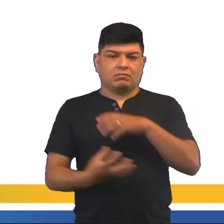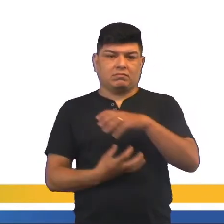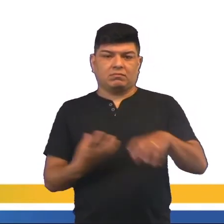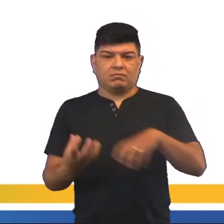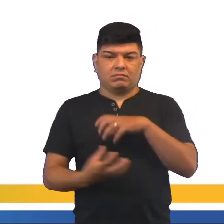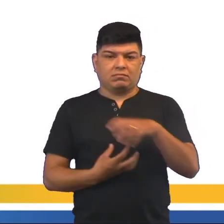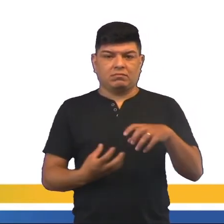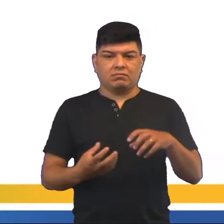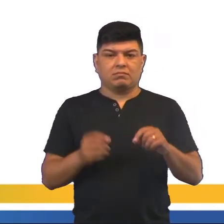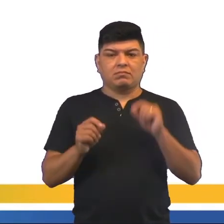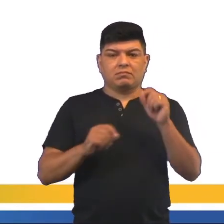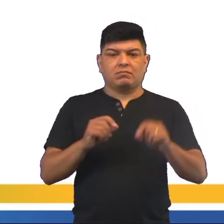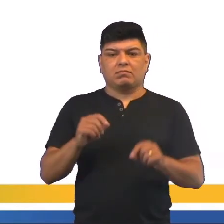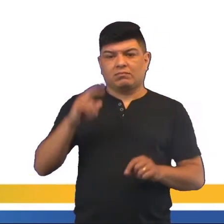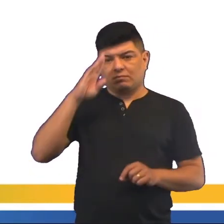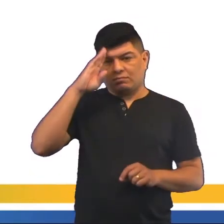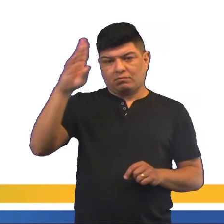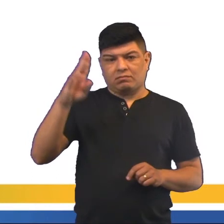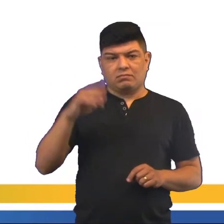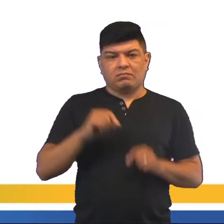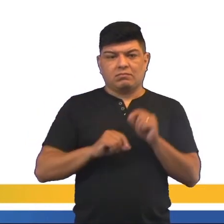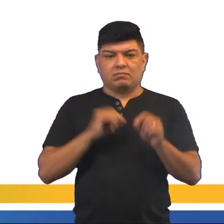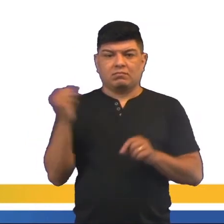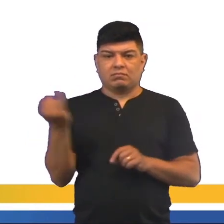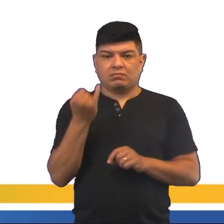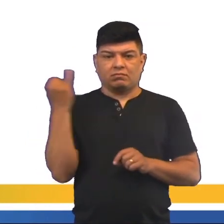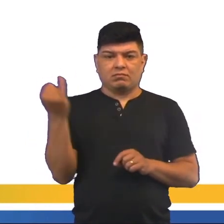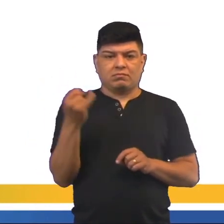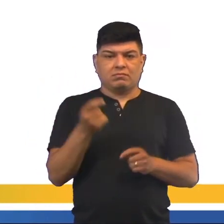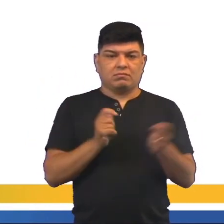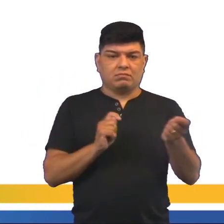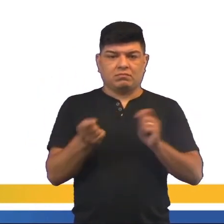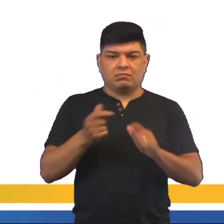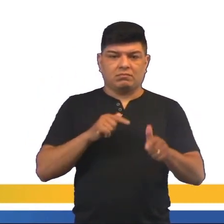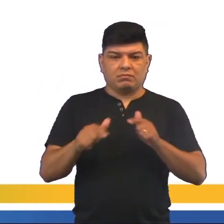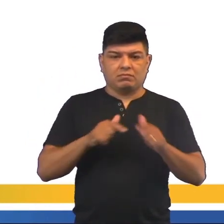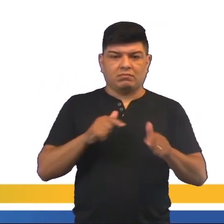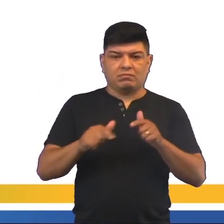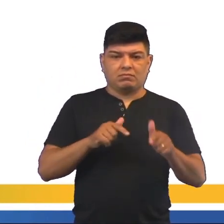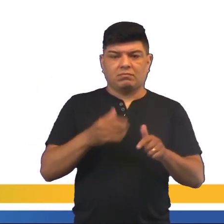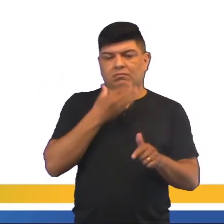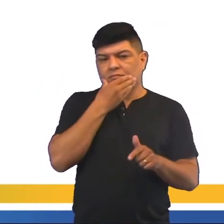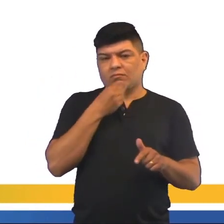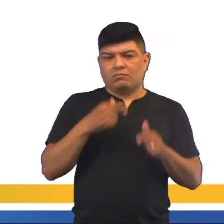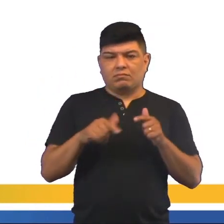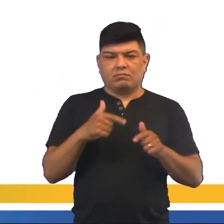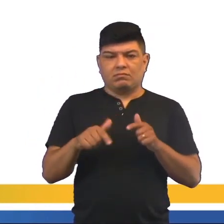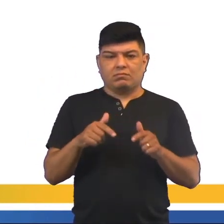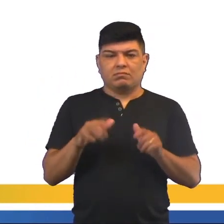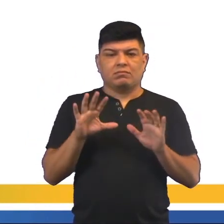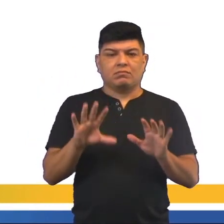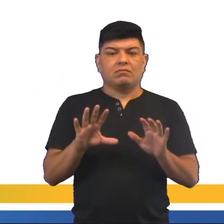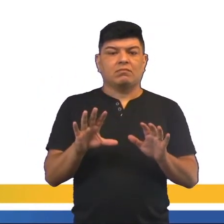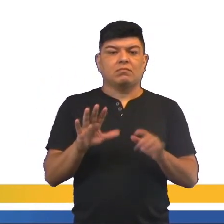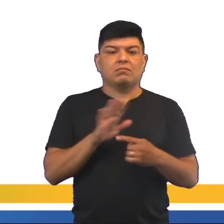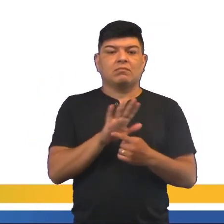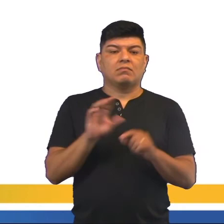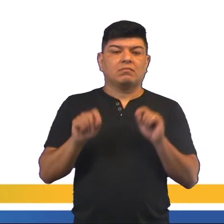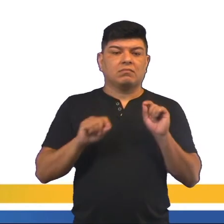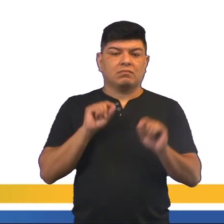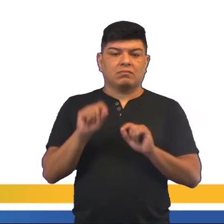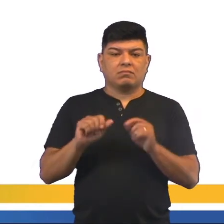Durante a Revolução Industrial, uma ferramenta ganha bastante importância para o controle do trabalho e dos trabalhadores. Estamos, né,